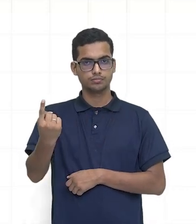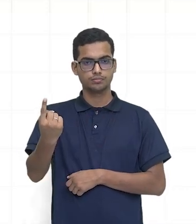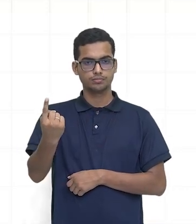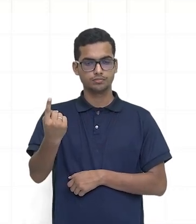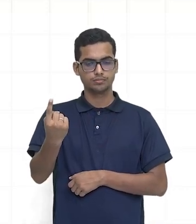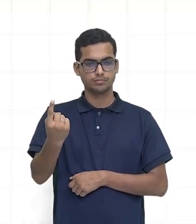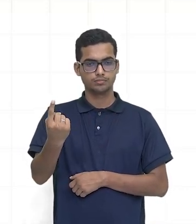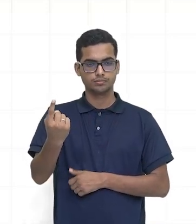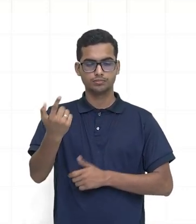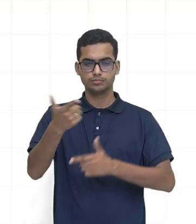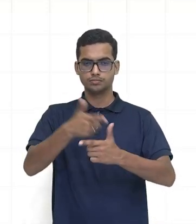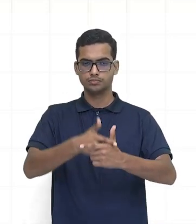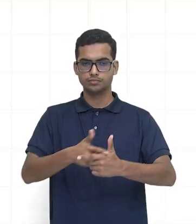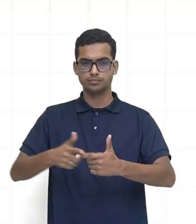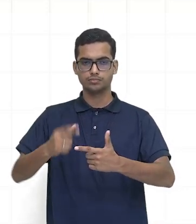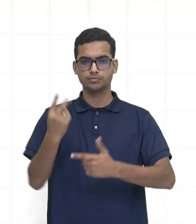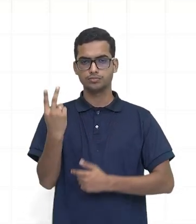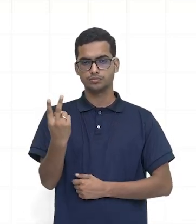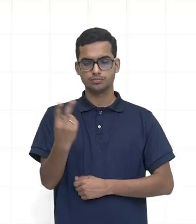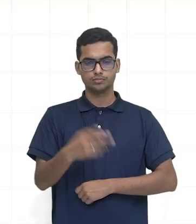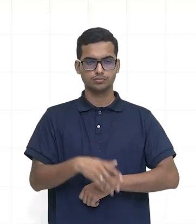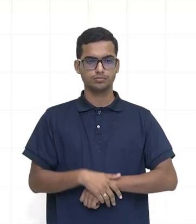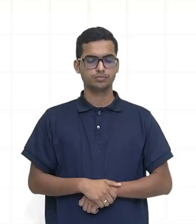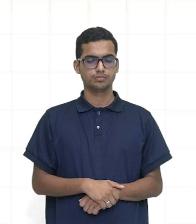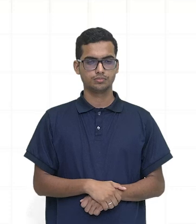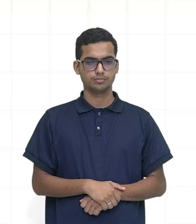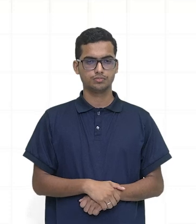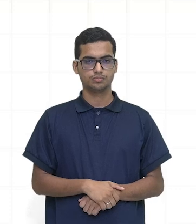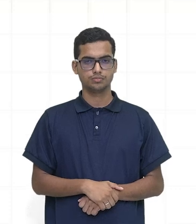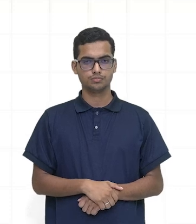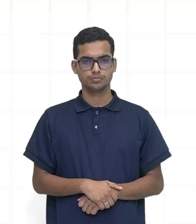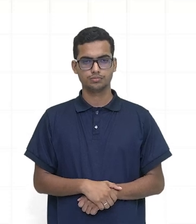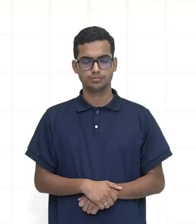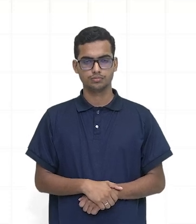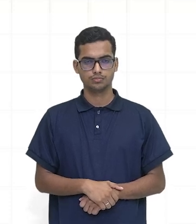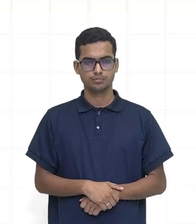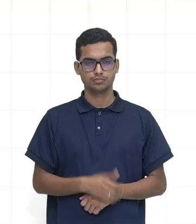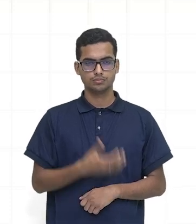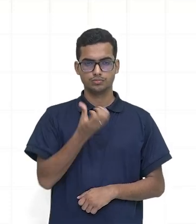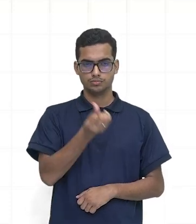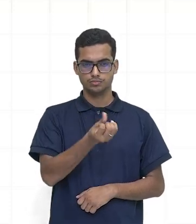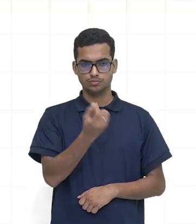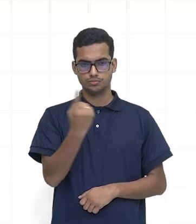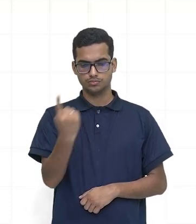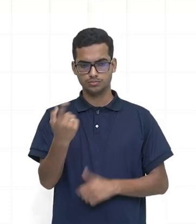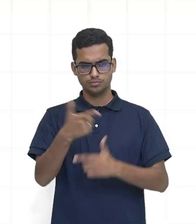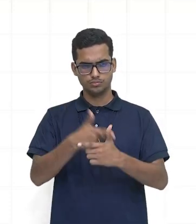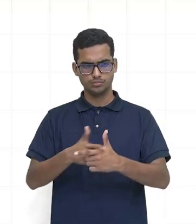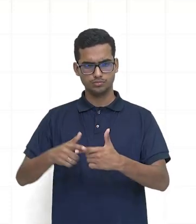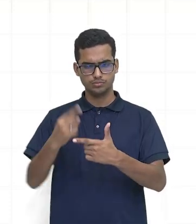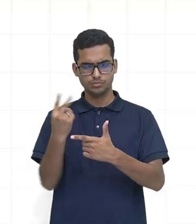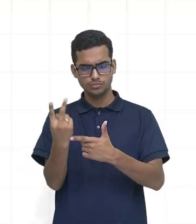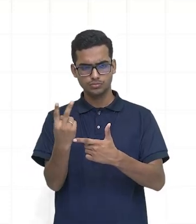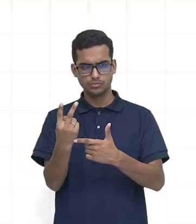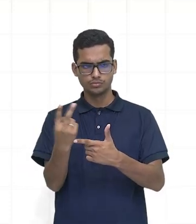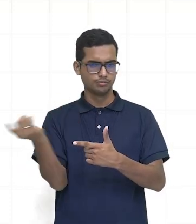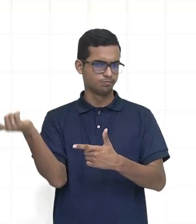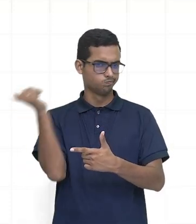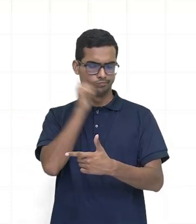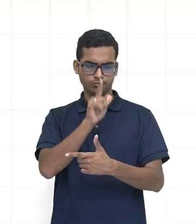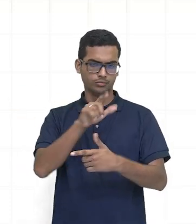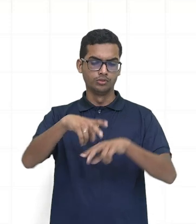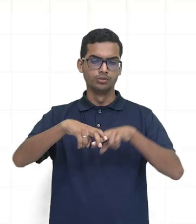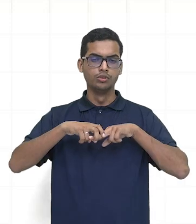ele é par. E o 61 é ímpar, então não dá para dividir 61 por 2. E aí a gente tenta dividir